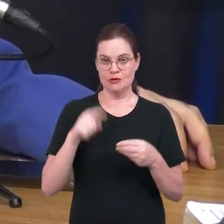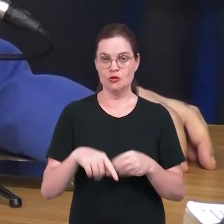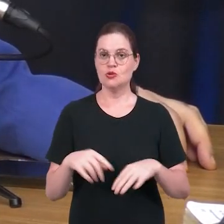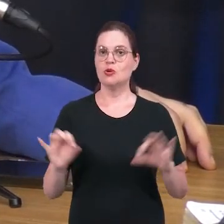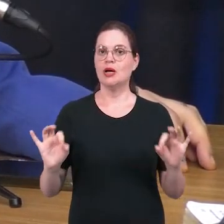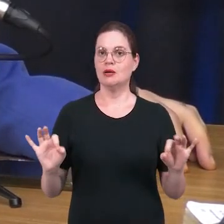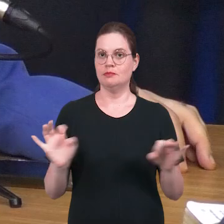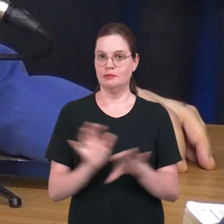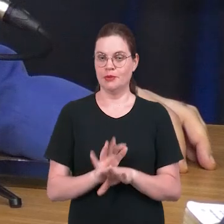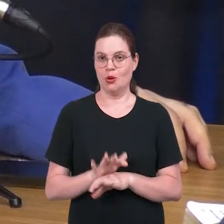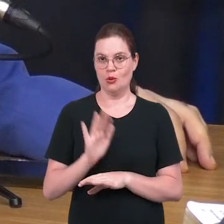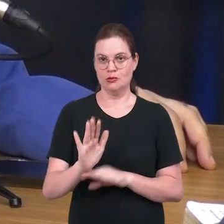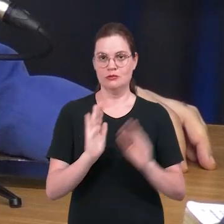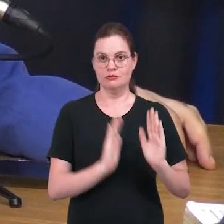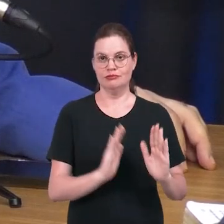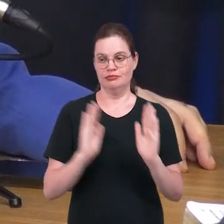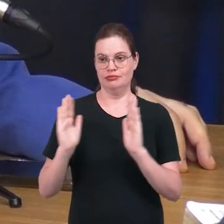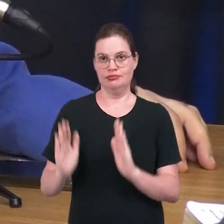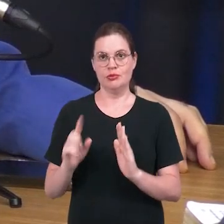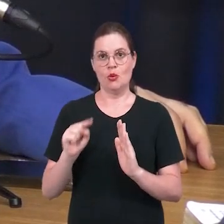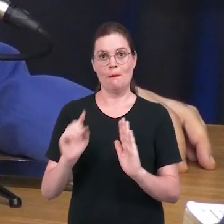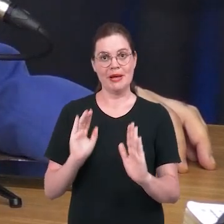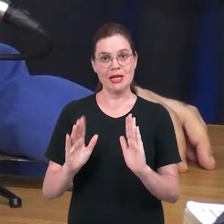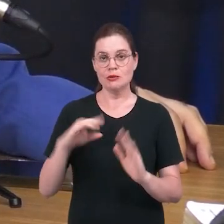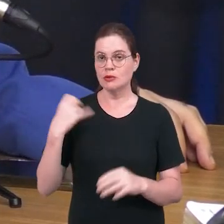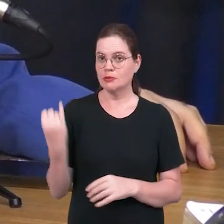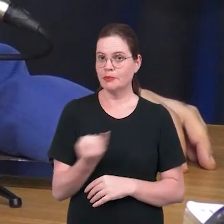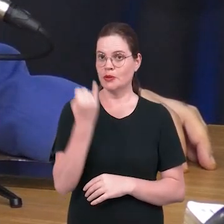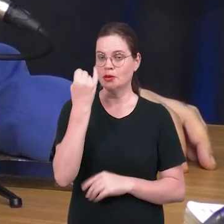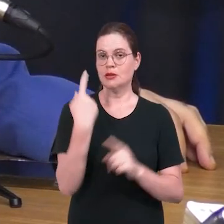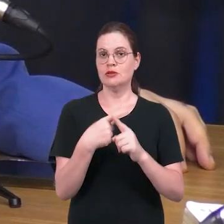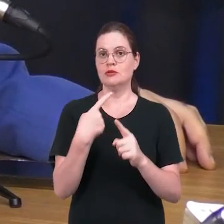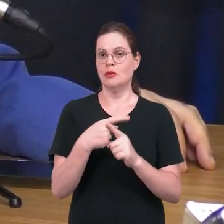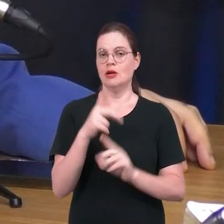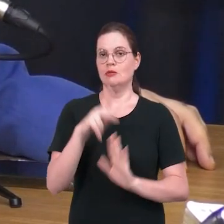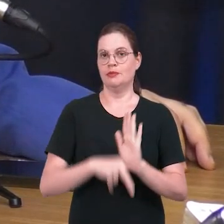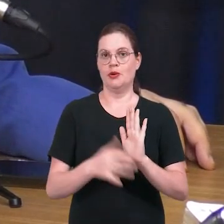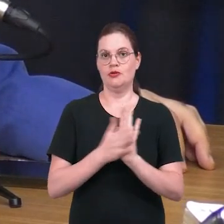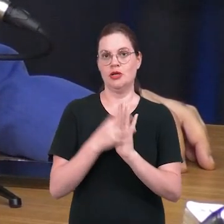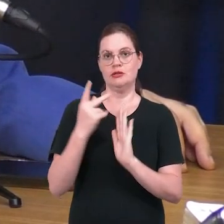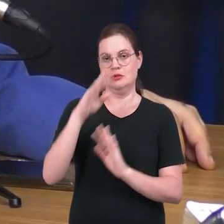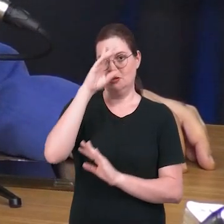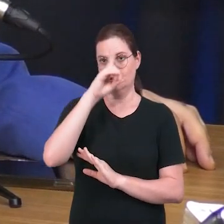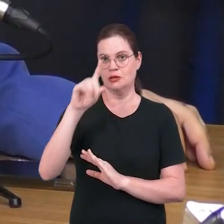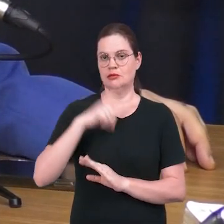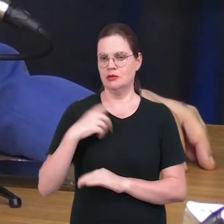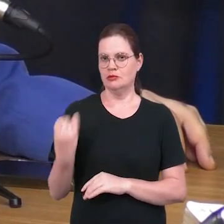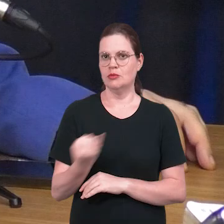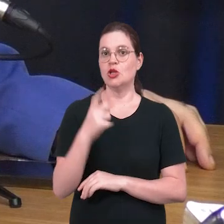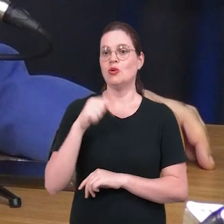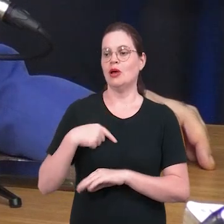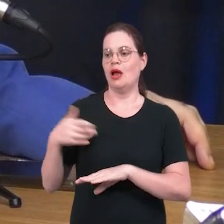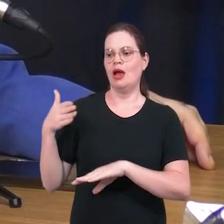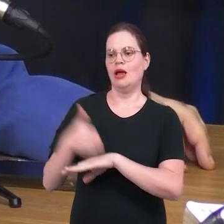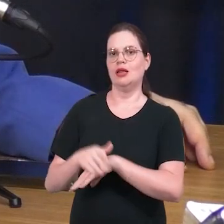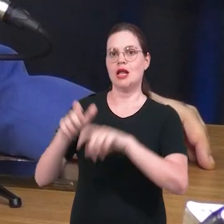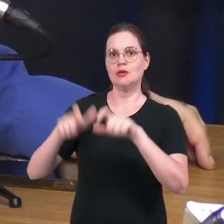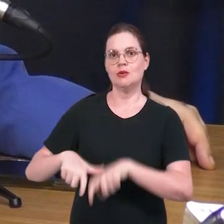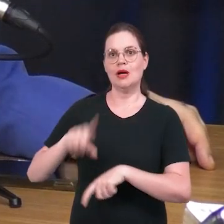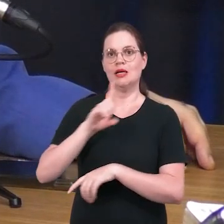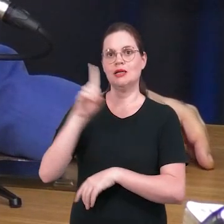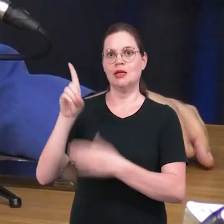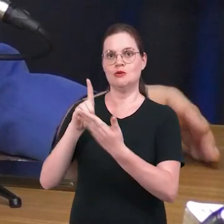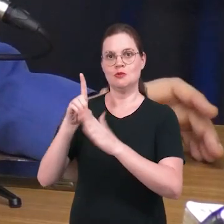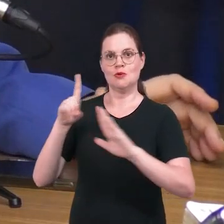conclui uma fase importantíssima do projeto de Deus, que é a entrada do povo na